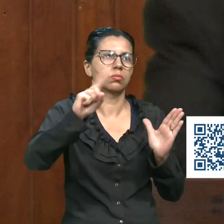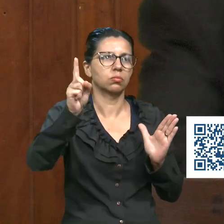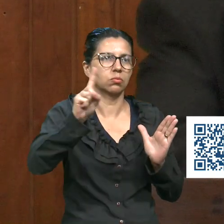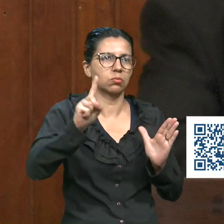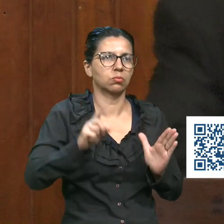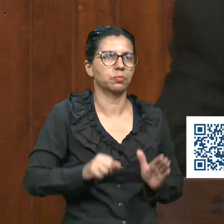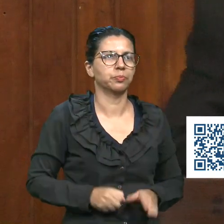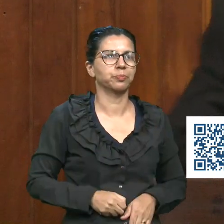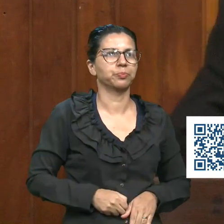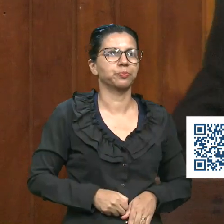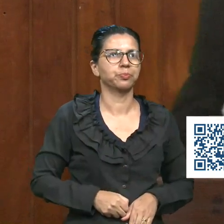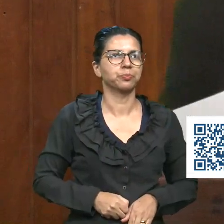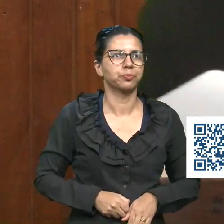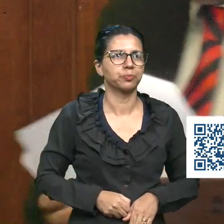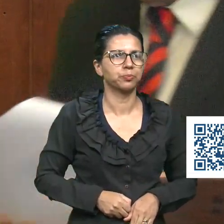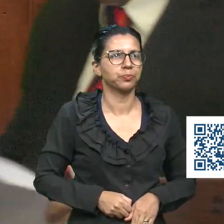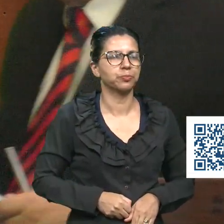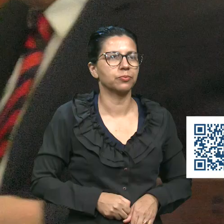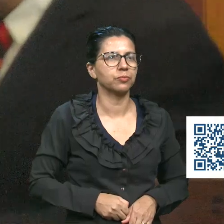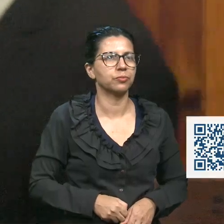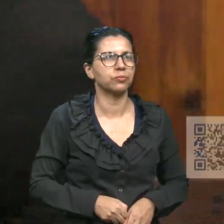essas minhas considerações.